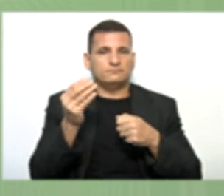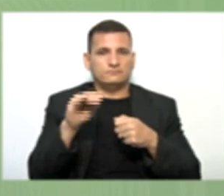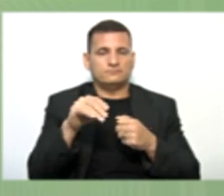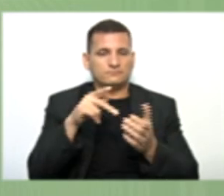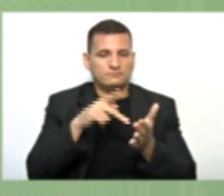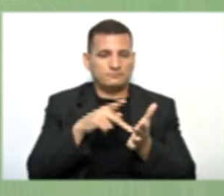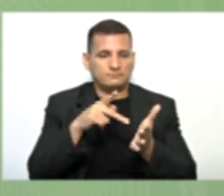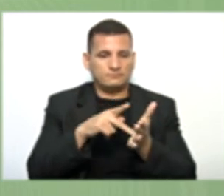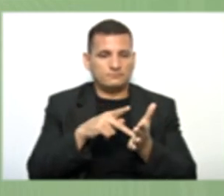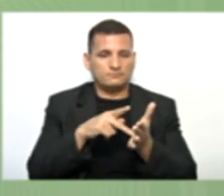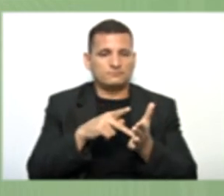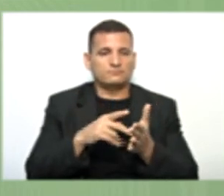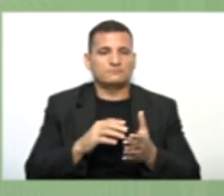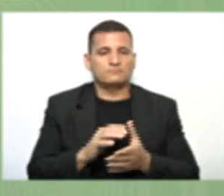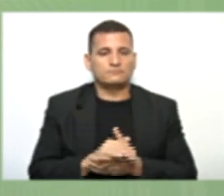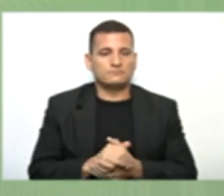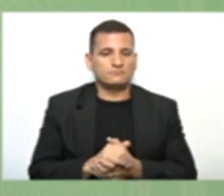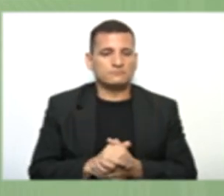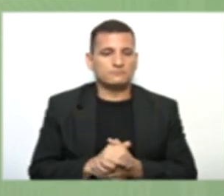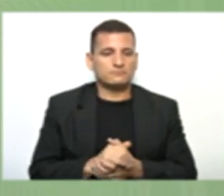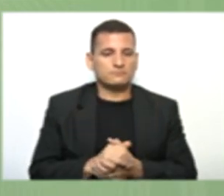enquanto